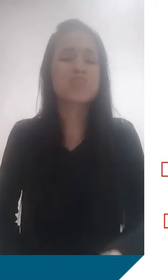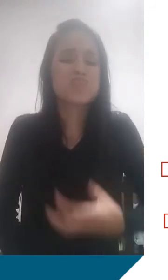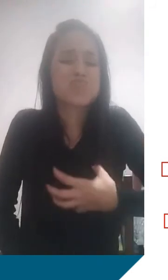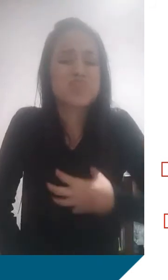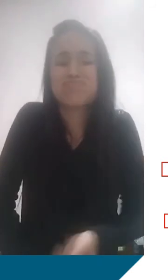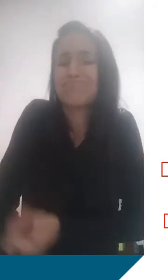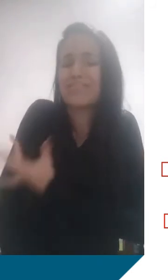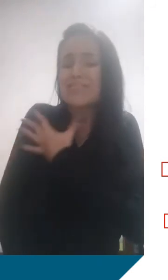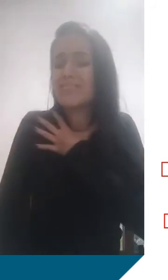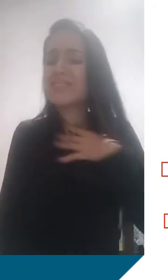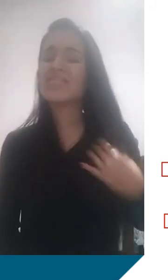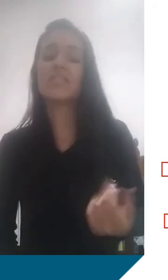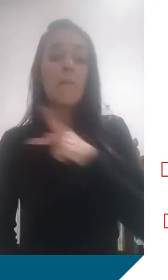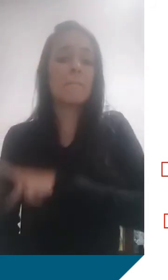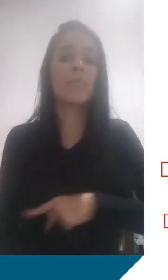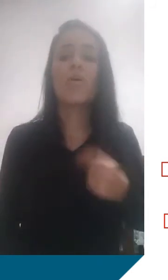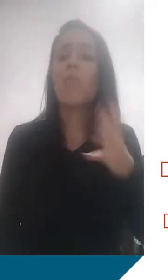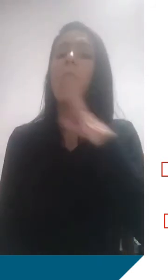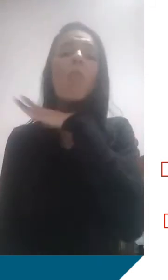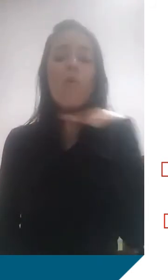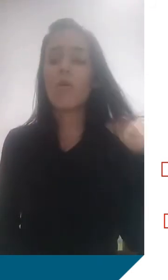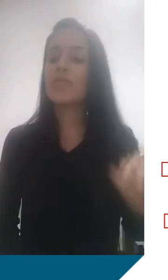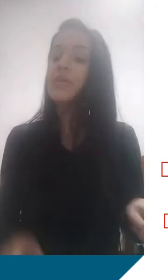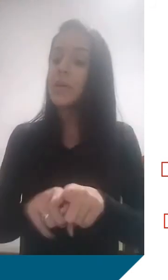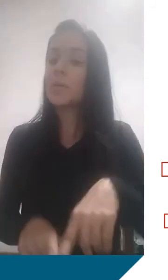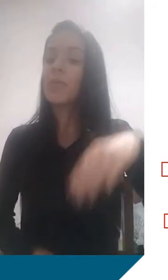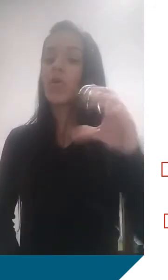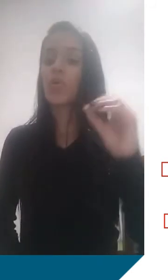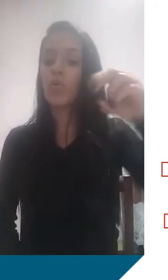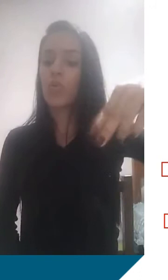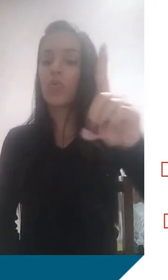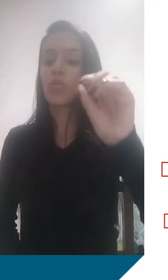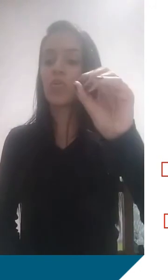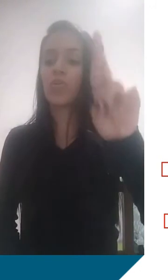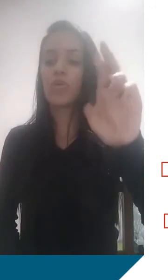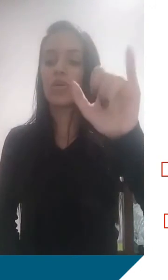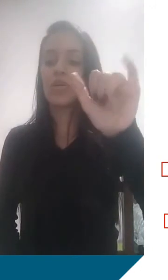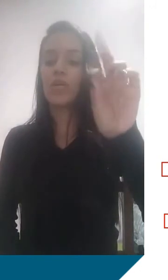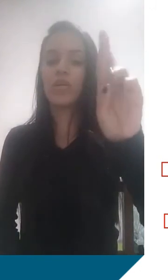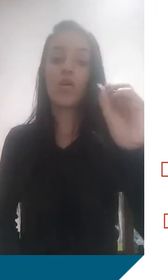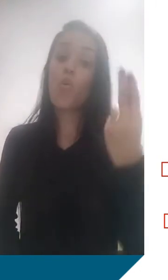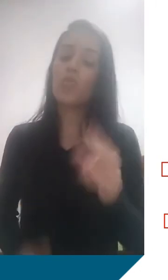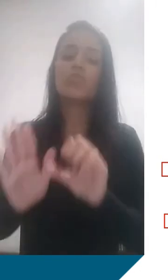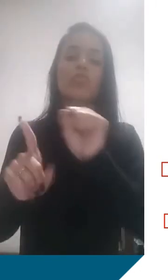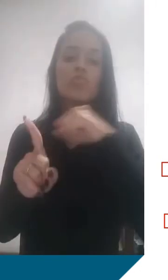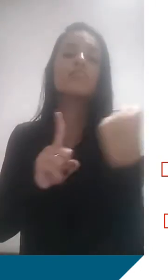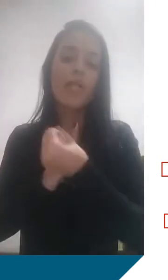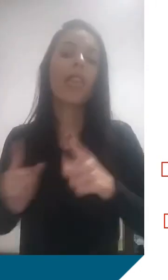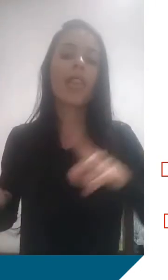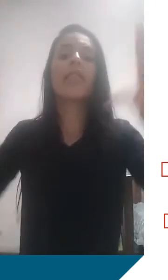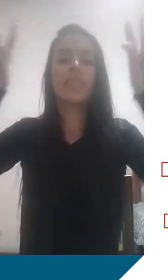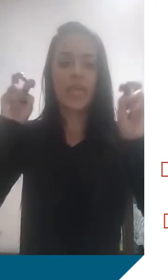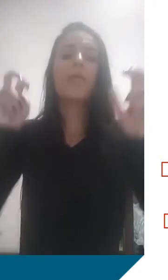sentimentalismo, paixão e morte. E a condoreira ou social, que já tinha essa temática mais social, essa